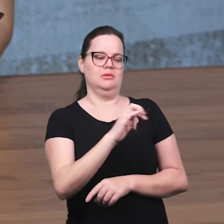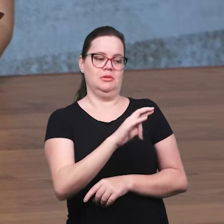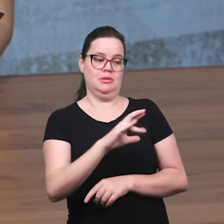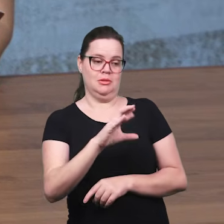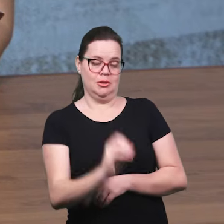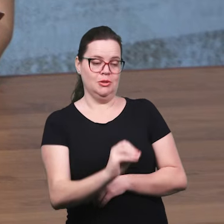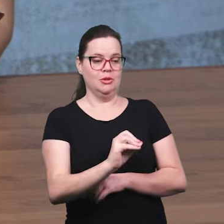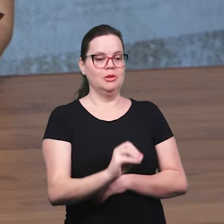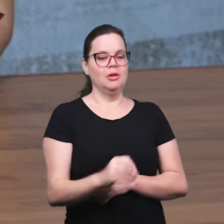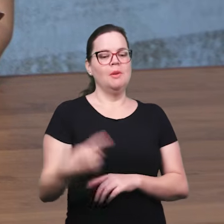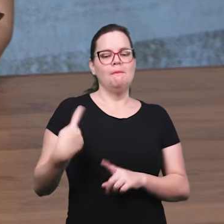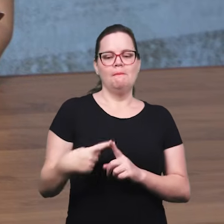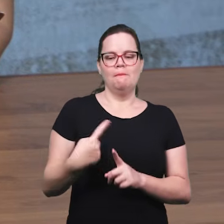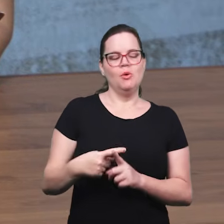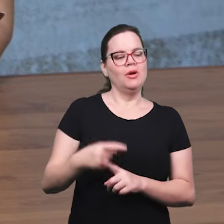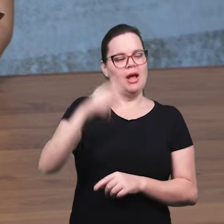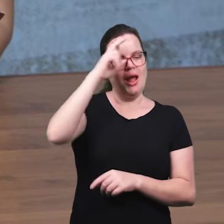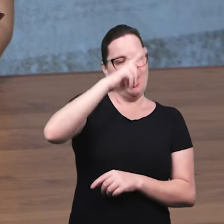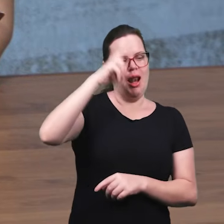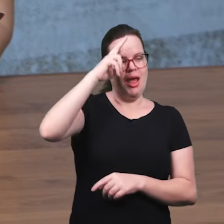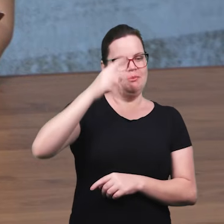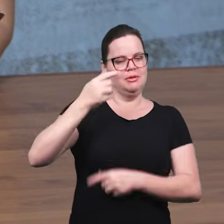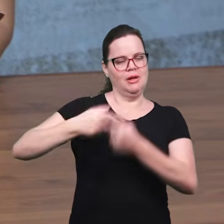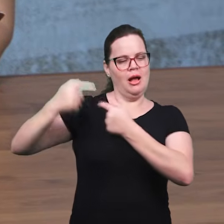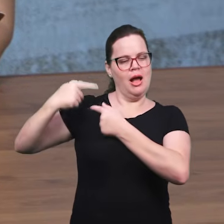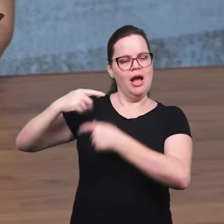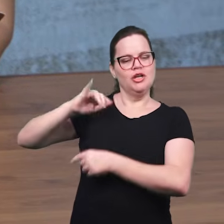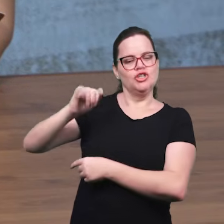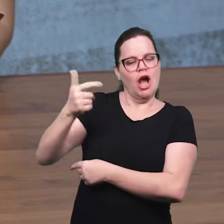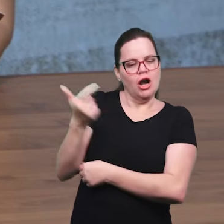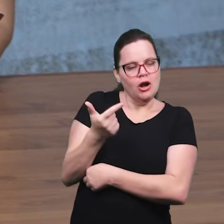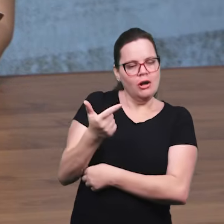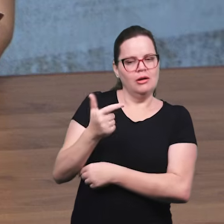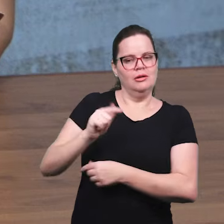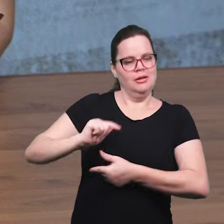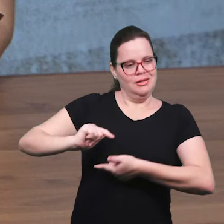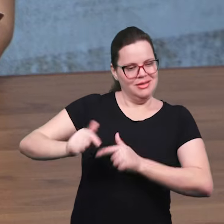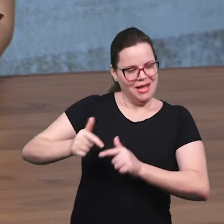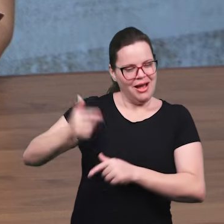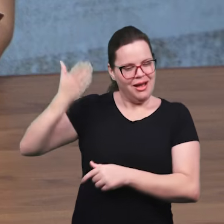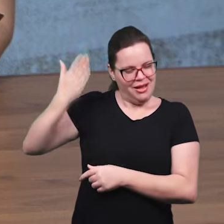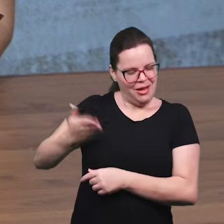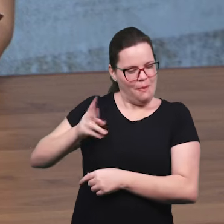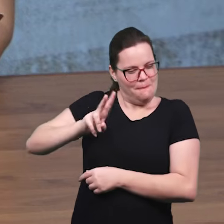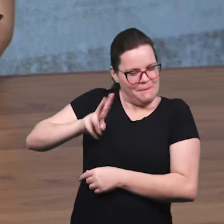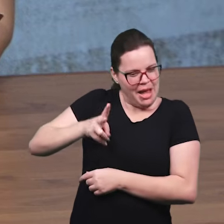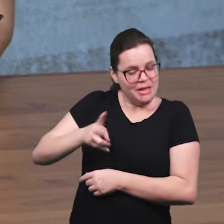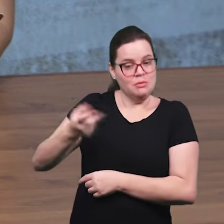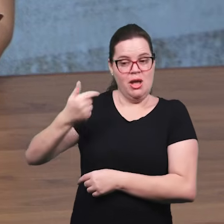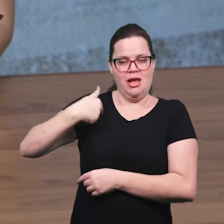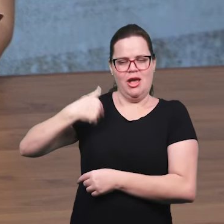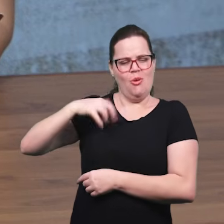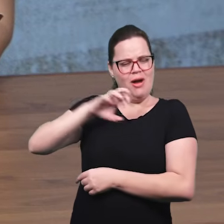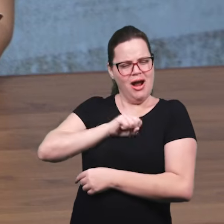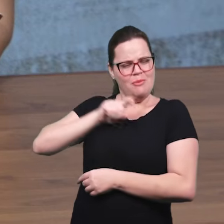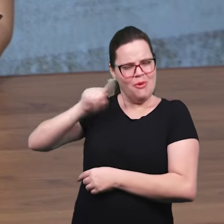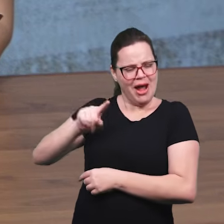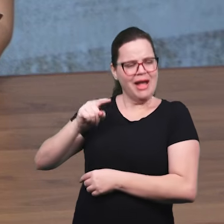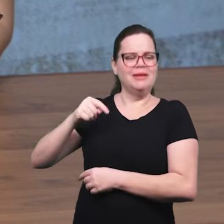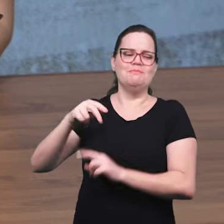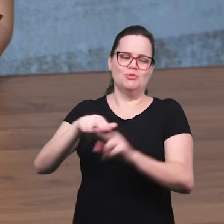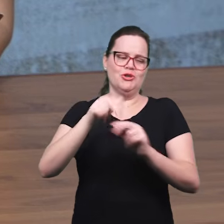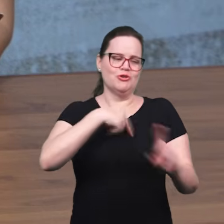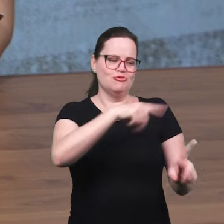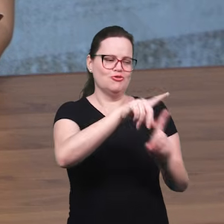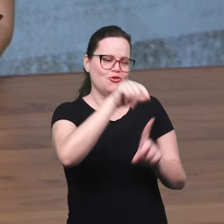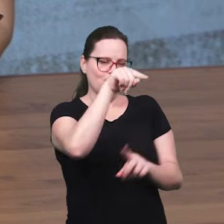Por amor do meu servo Jacó e de Israel, meu eleito, eu a ti te